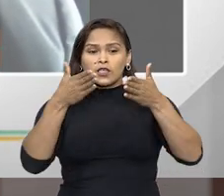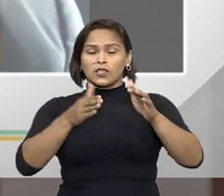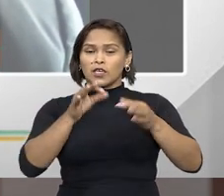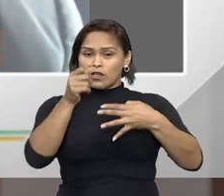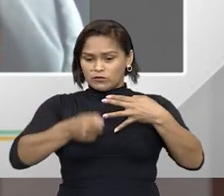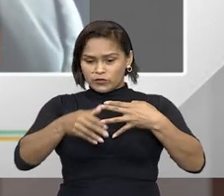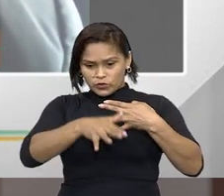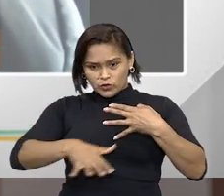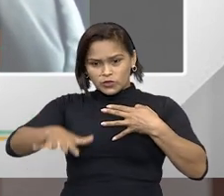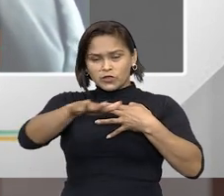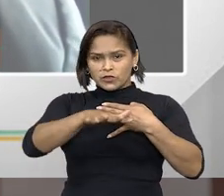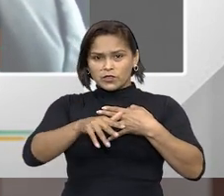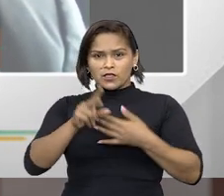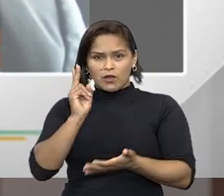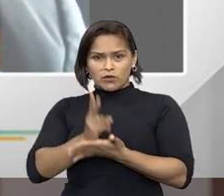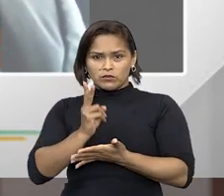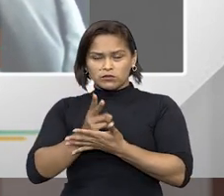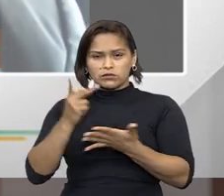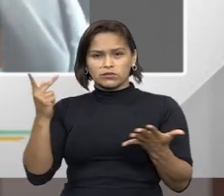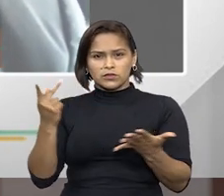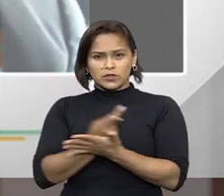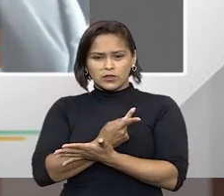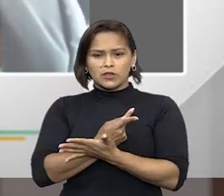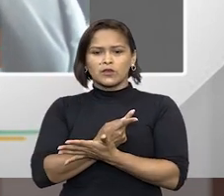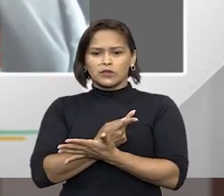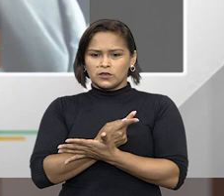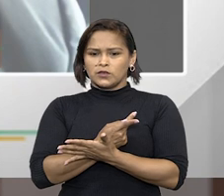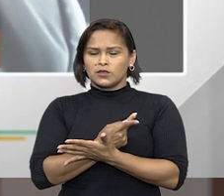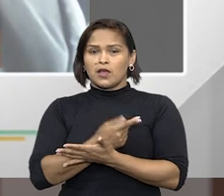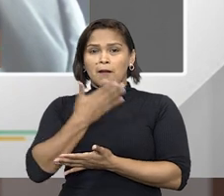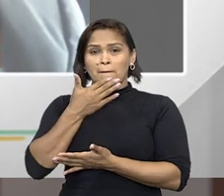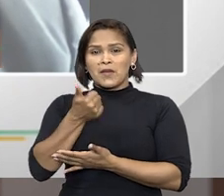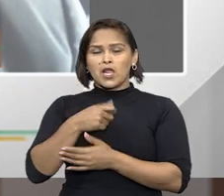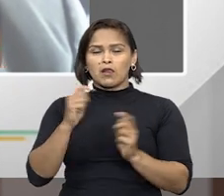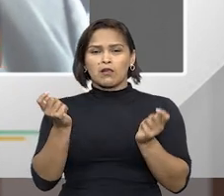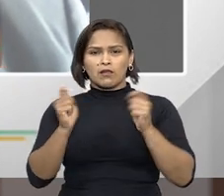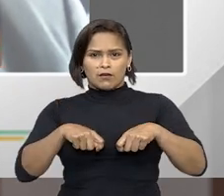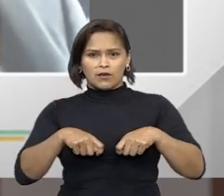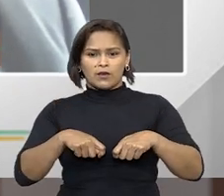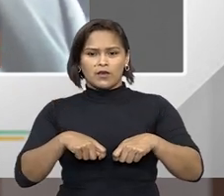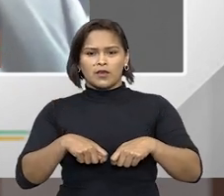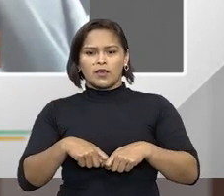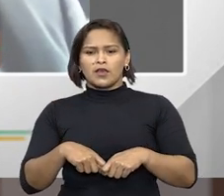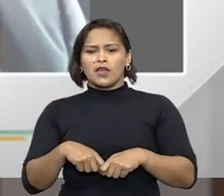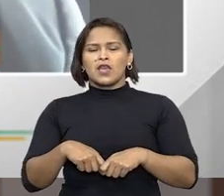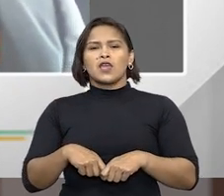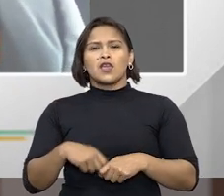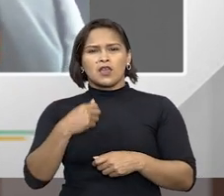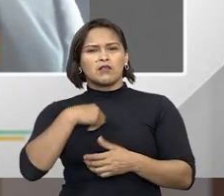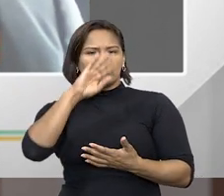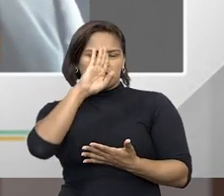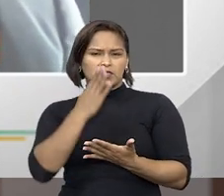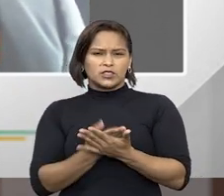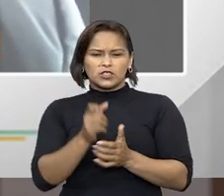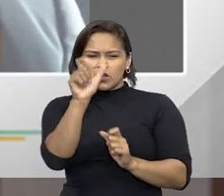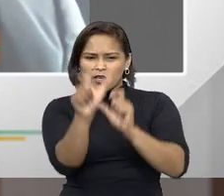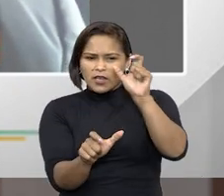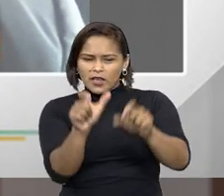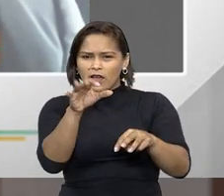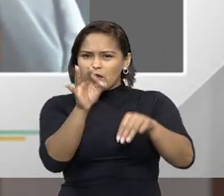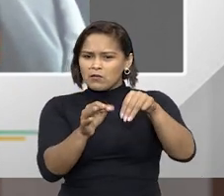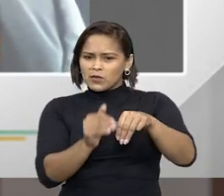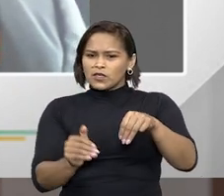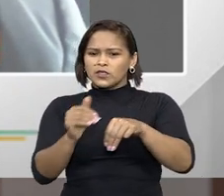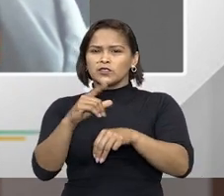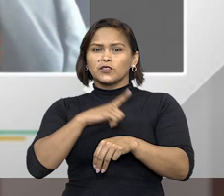jurisdicional seja a melhor possível. Eu tenho a impressão que cada um tem a sua parte